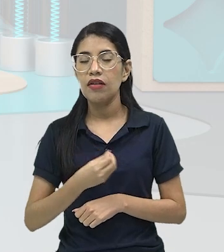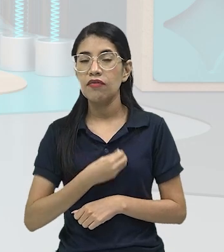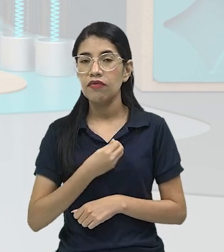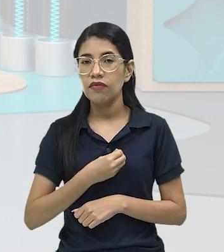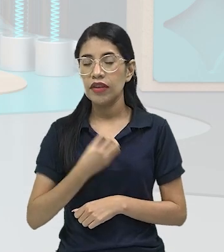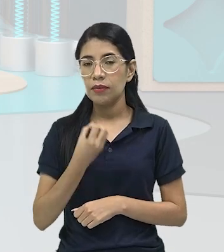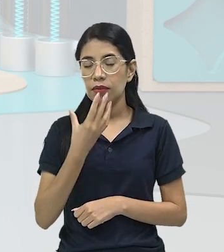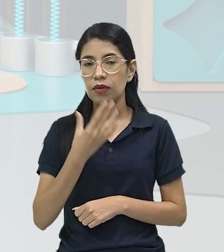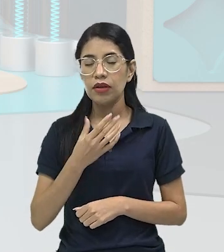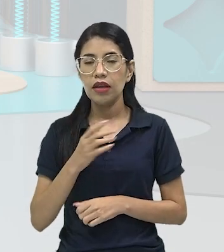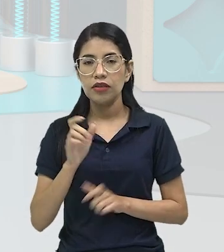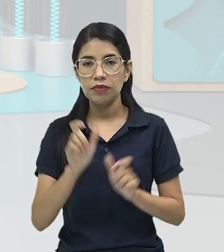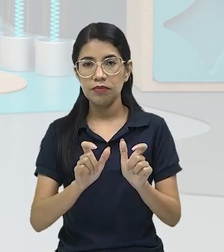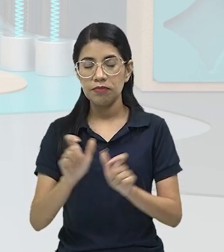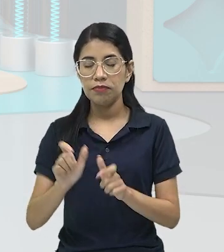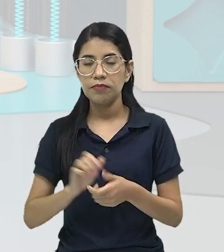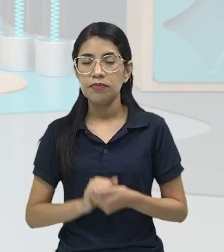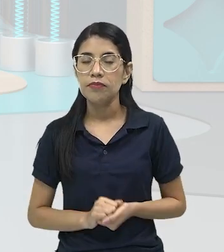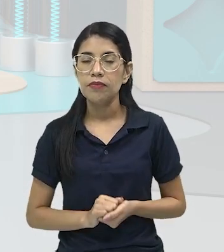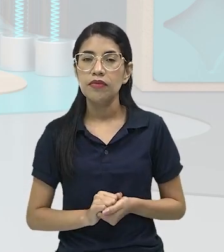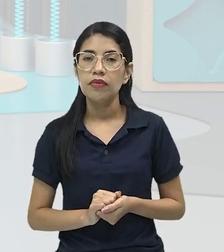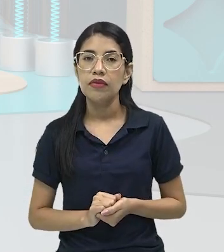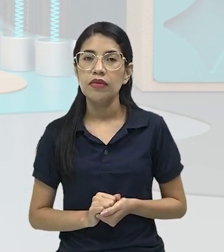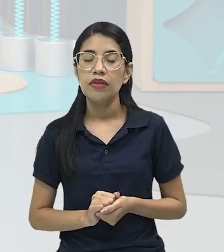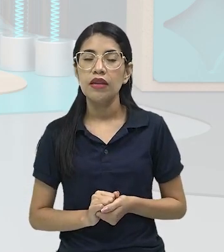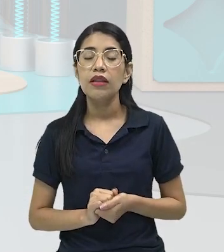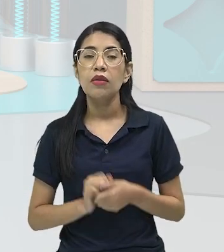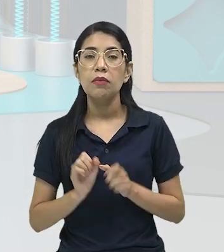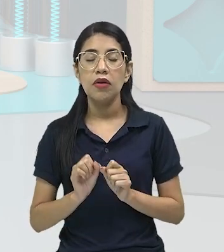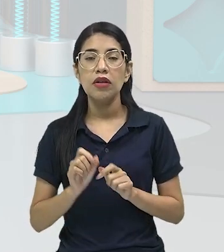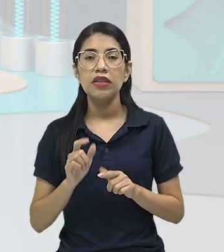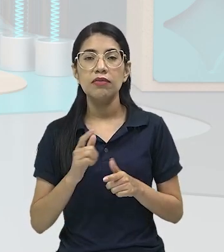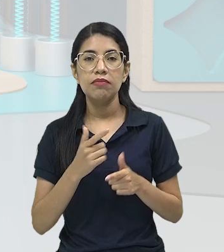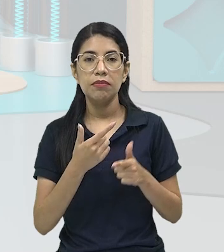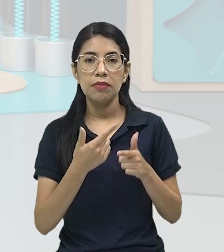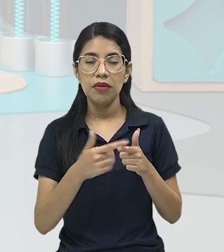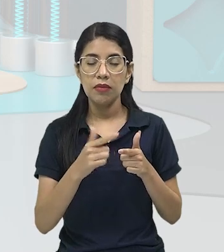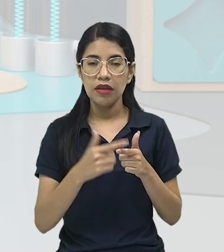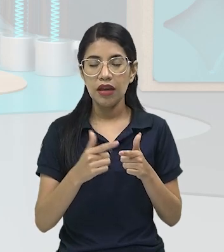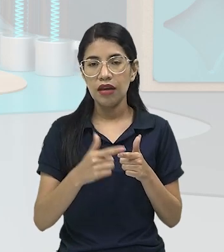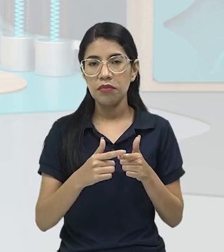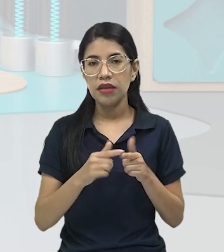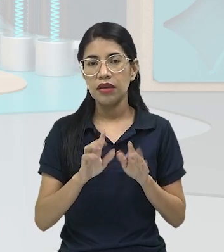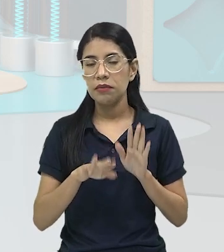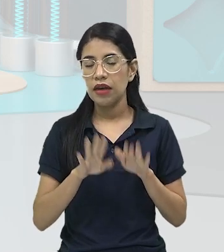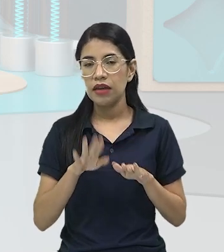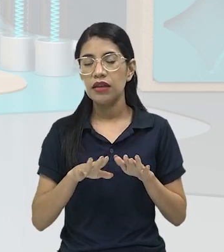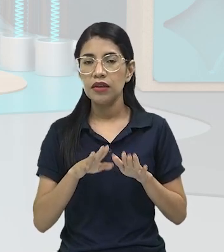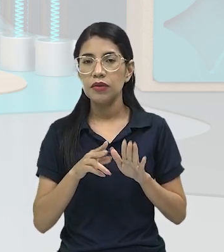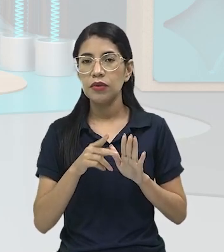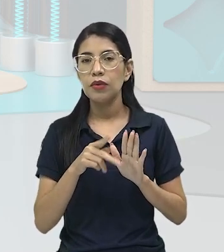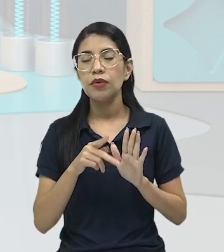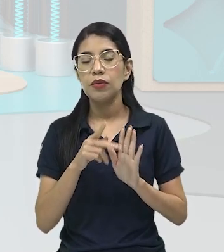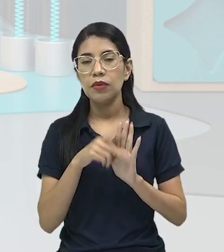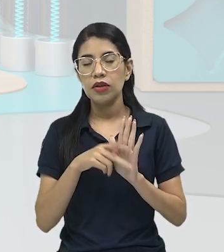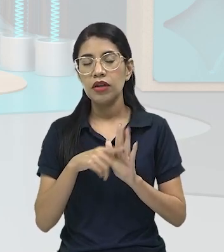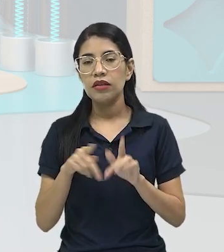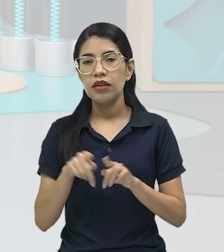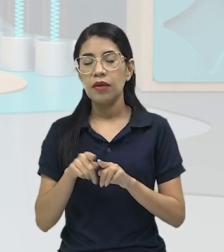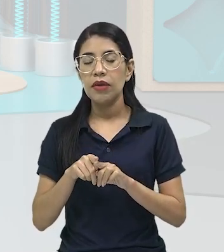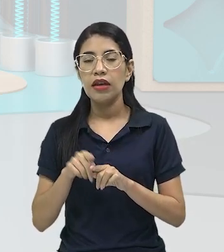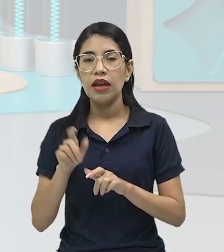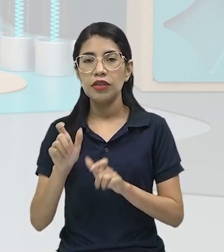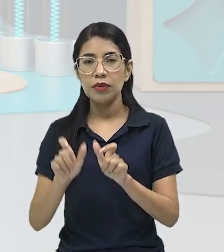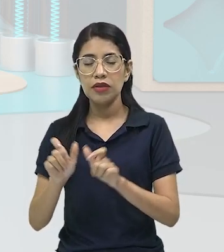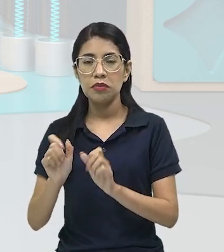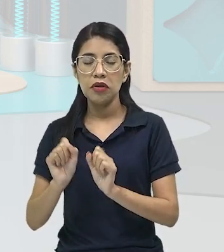E lá na sua introdução você já vai deixar marcado que isso pode ser um problema de acordo com quem programa, e você também vai dizer que as pessoas podem ficar